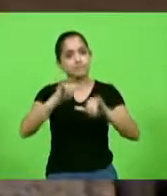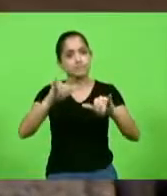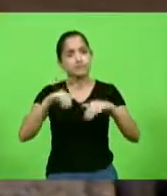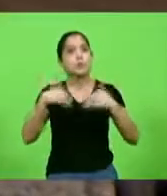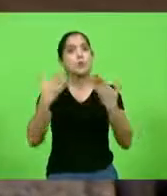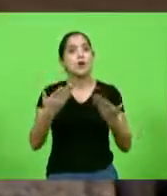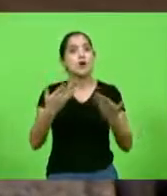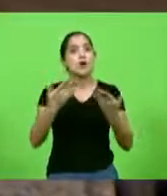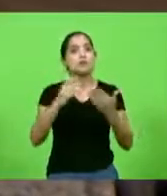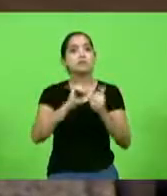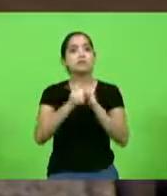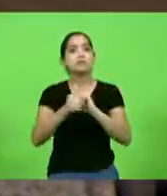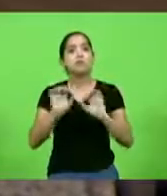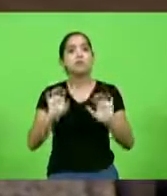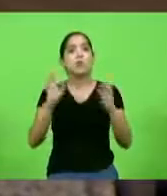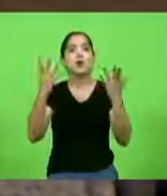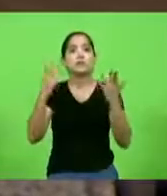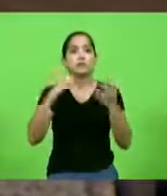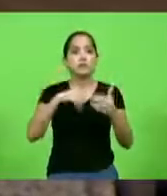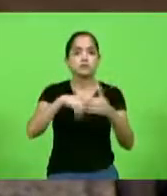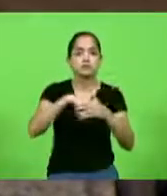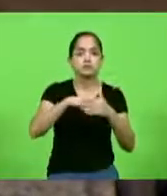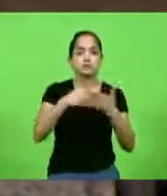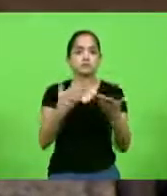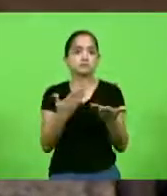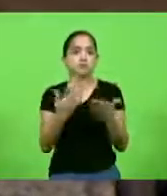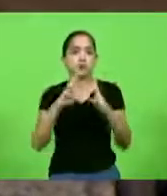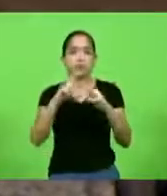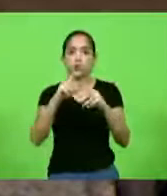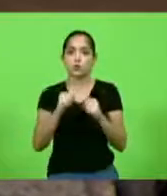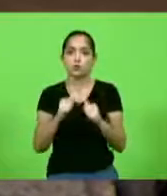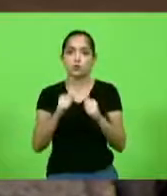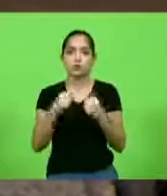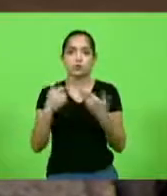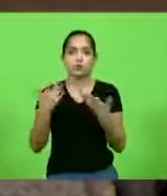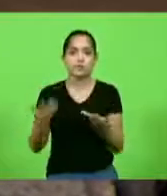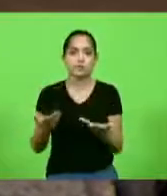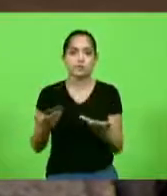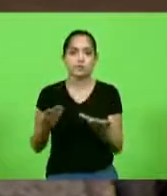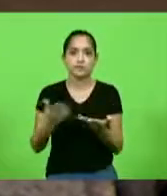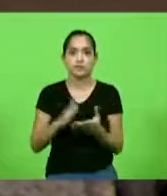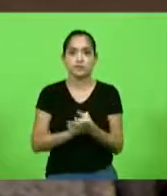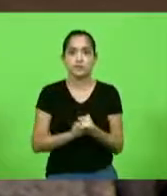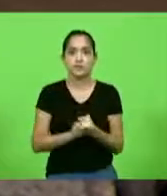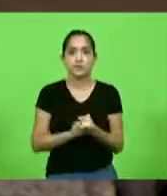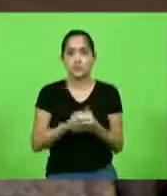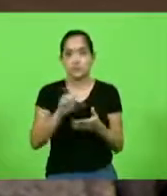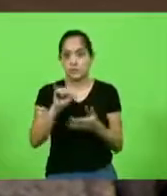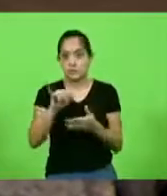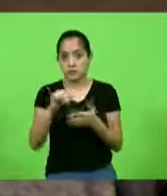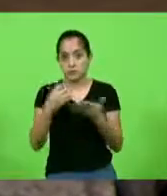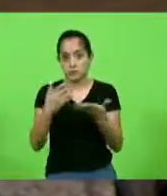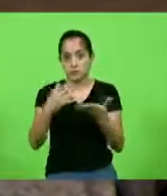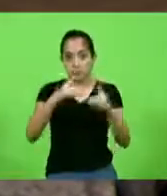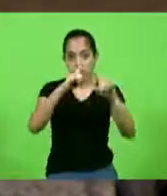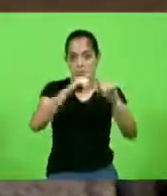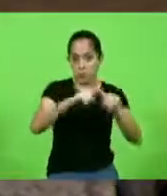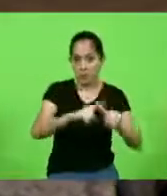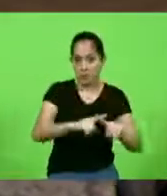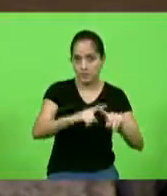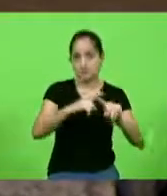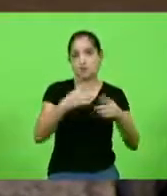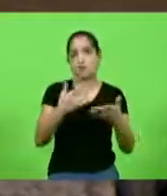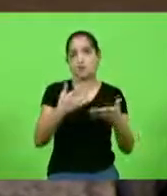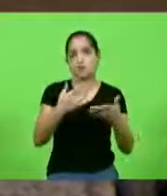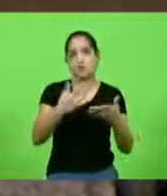competição? Em qual evento esportivo? Todos. Todos. Ou seja, se tiver uma competição